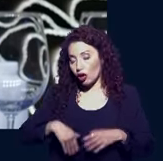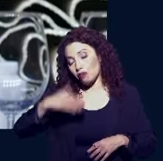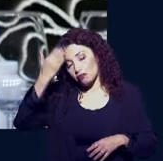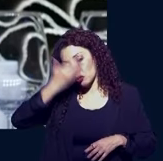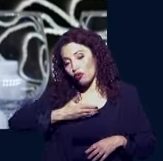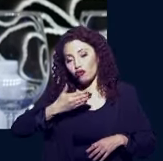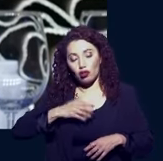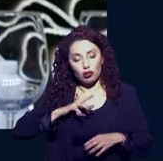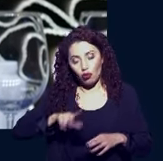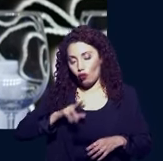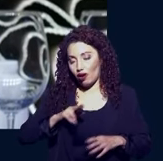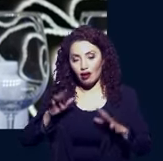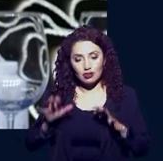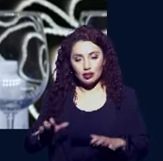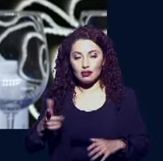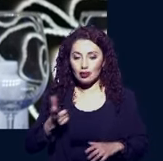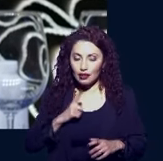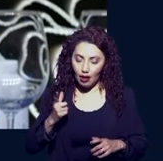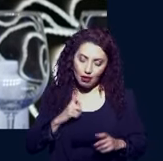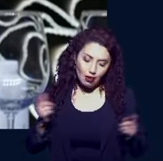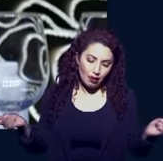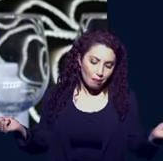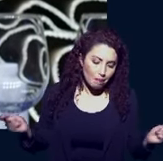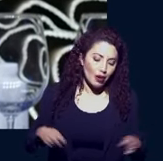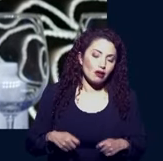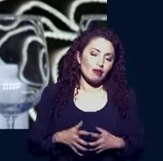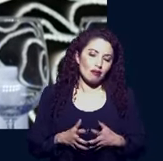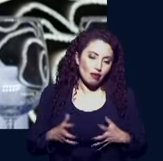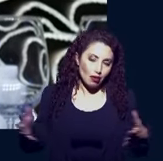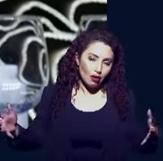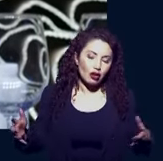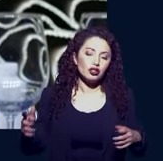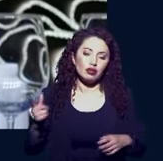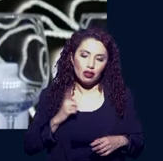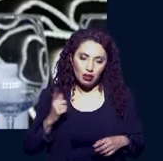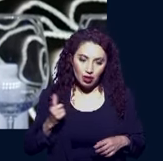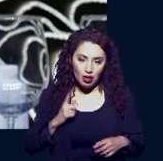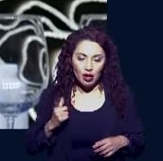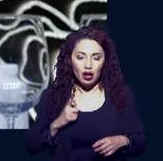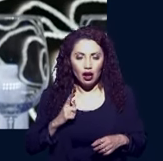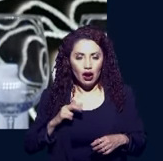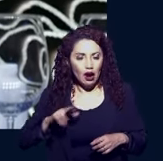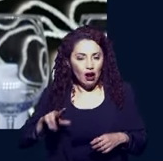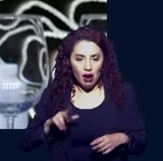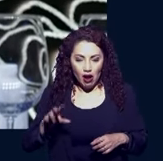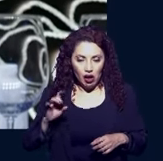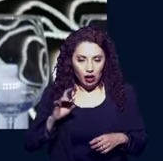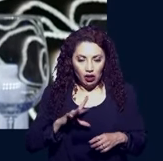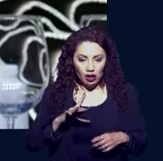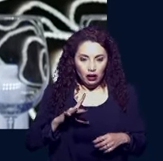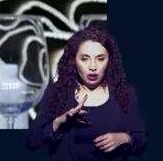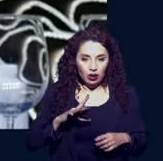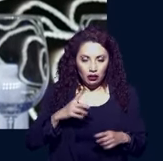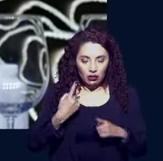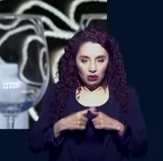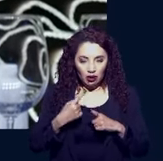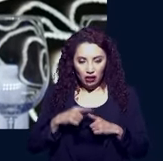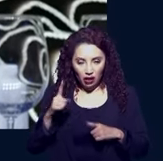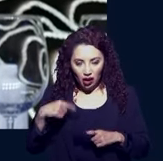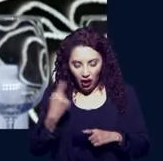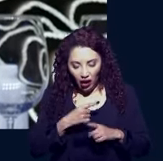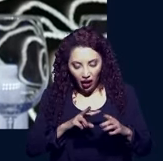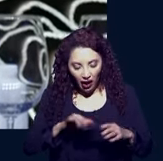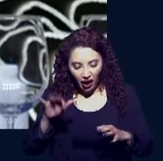enorme eh não só porque a gente eh vai criando a